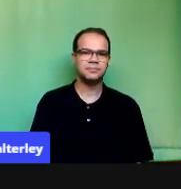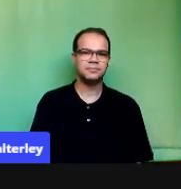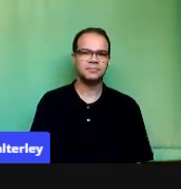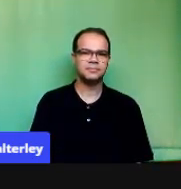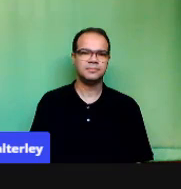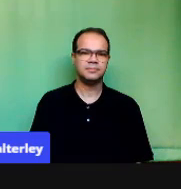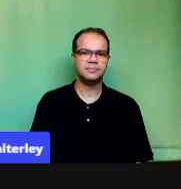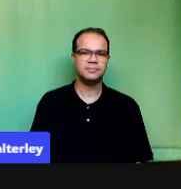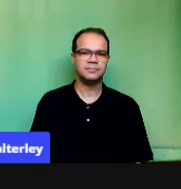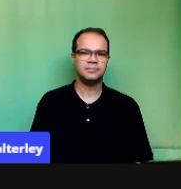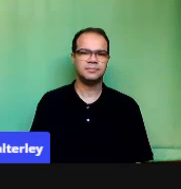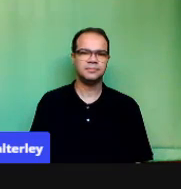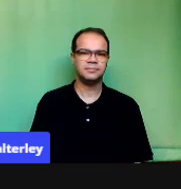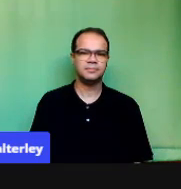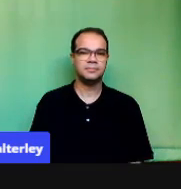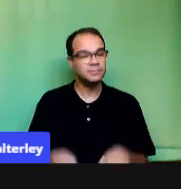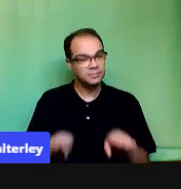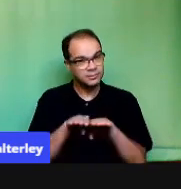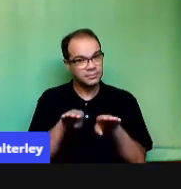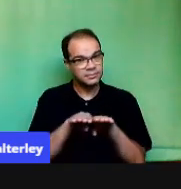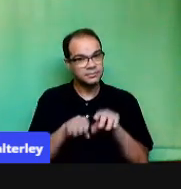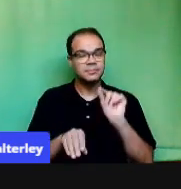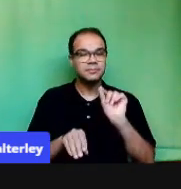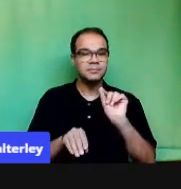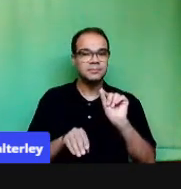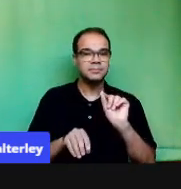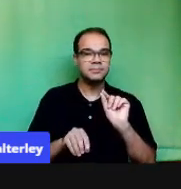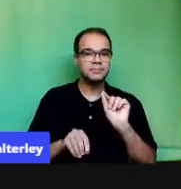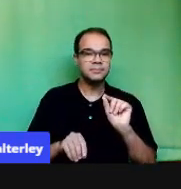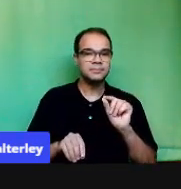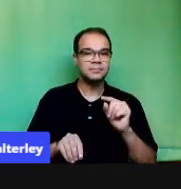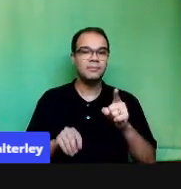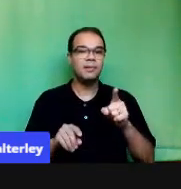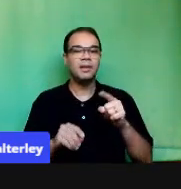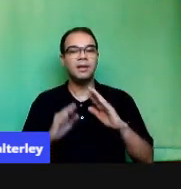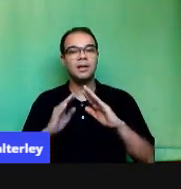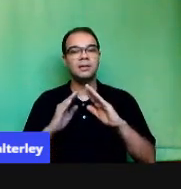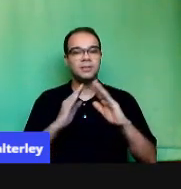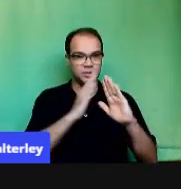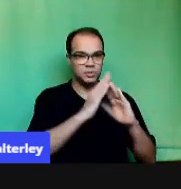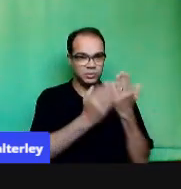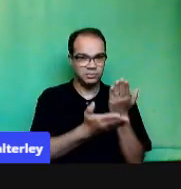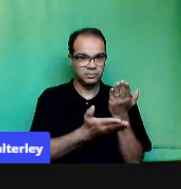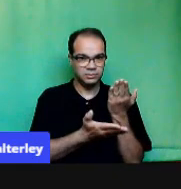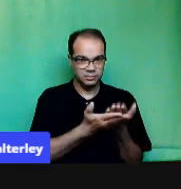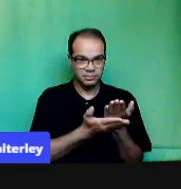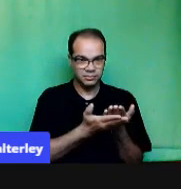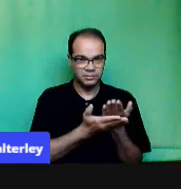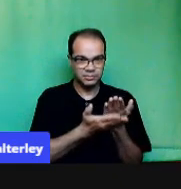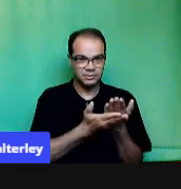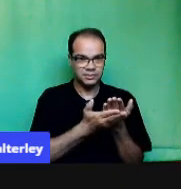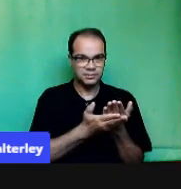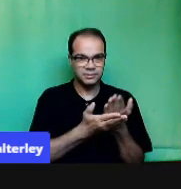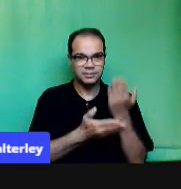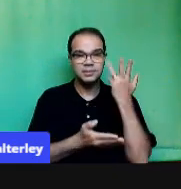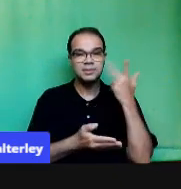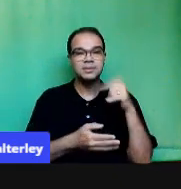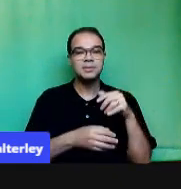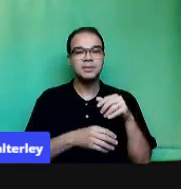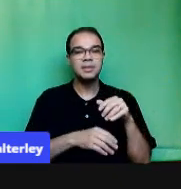do cotidiano que a gente pode educar as nossas crianças para que elas possam ajudar esses animais a viver